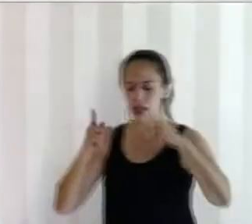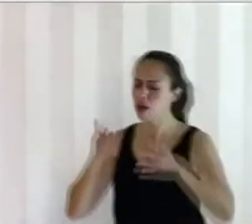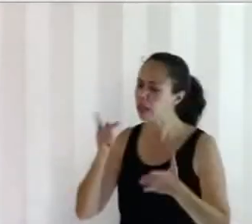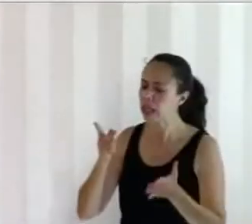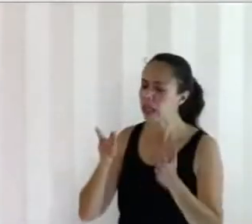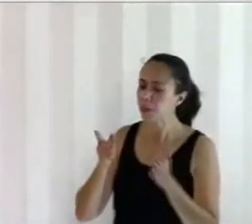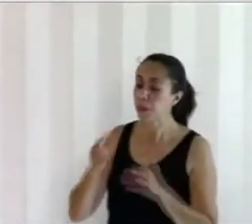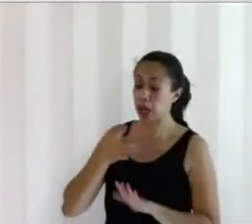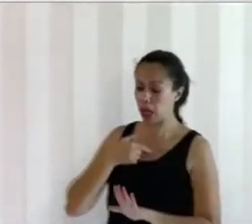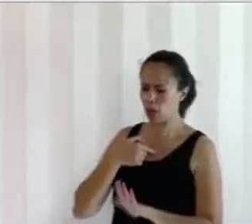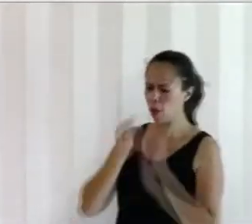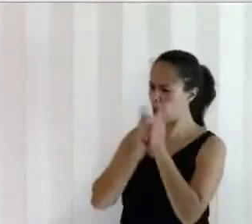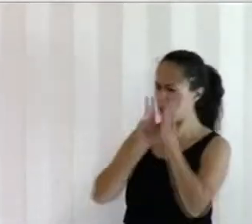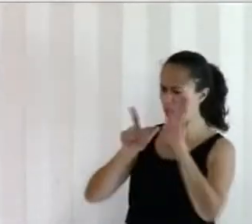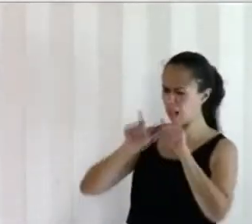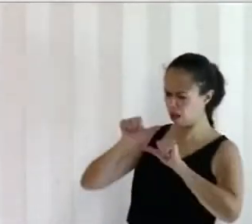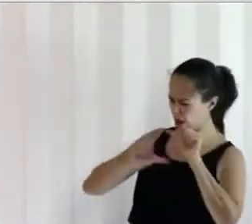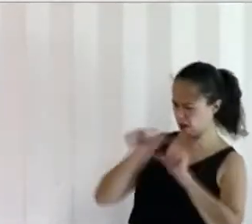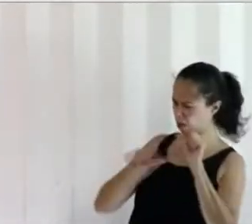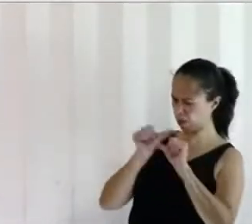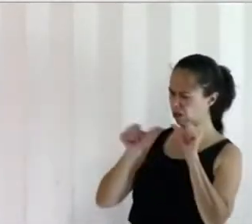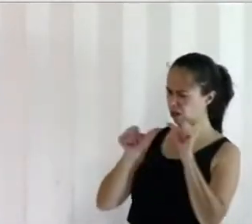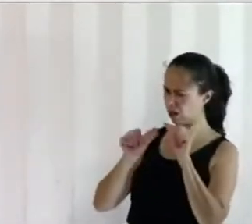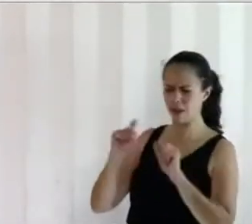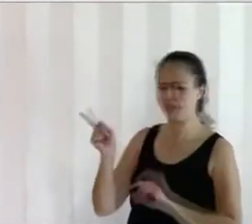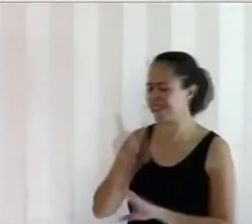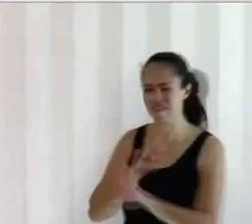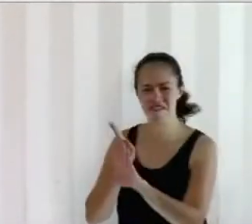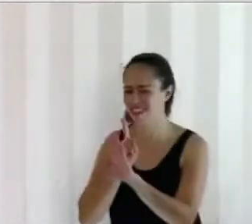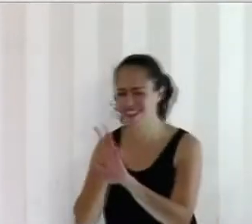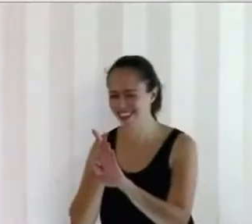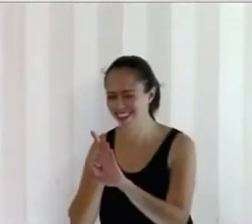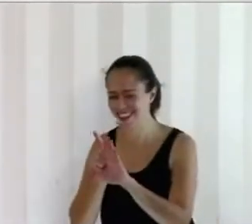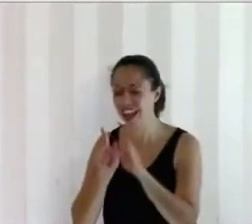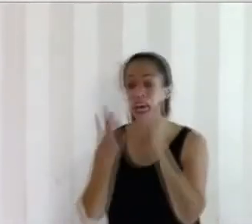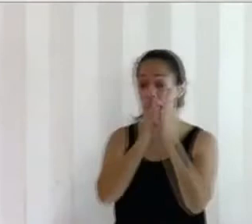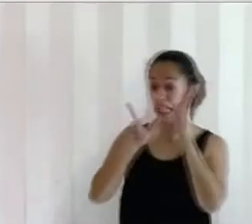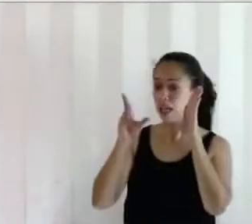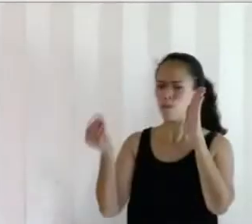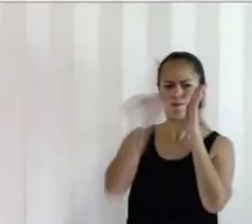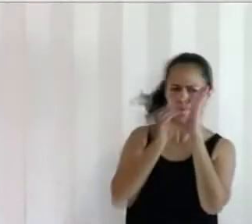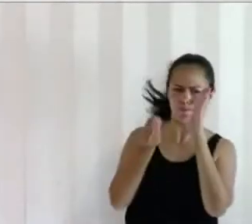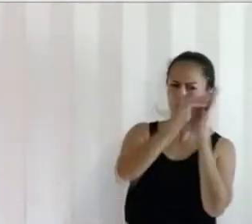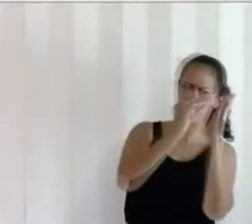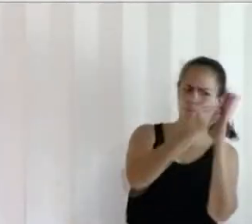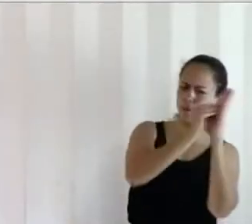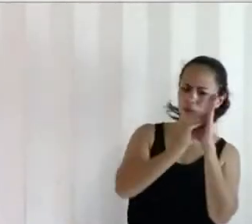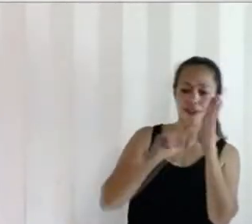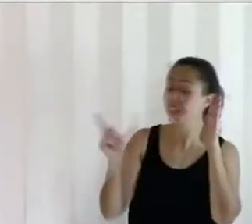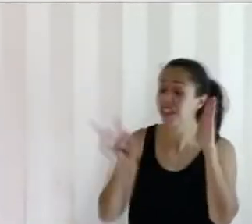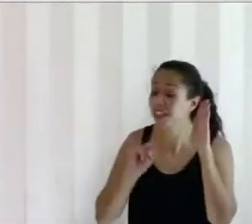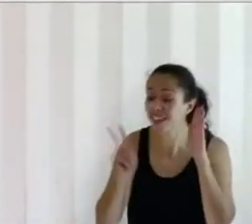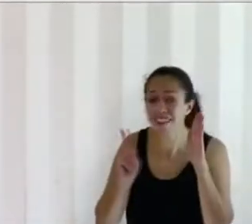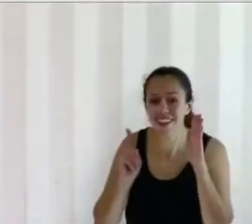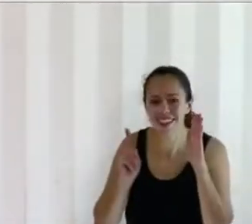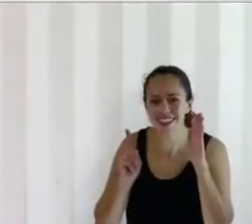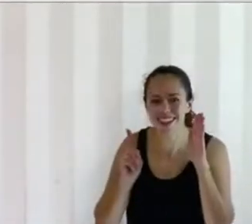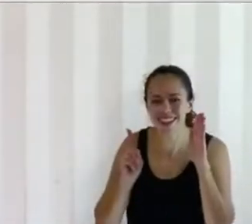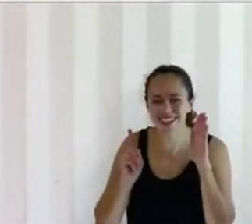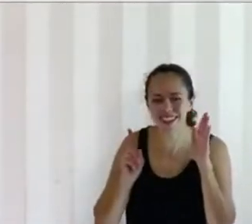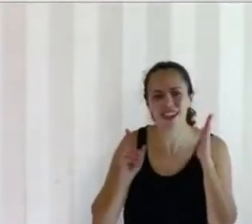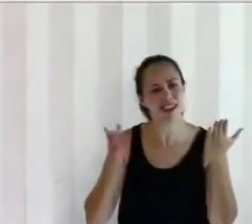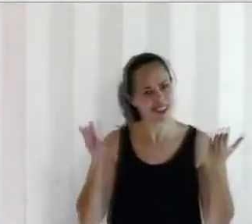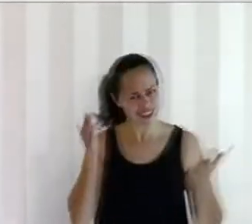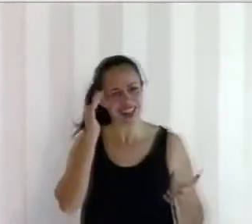foram revogados por Jesus. Bom, aqui tem um detalhe importante, é uma pergunta que eu vou deixar no ar só.